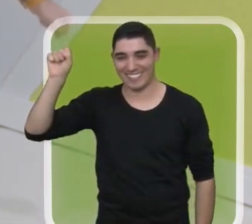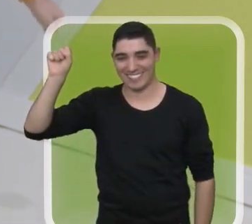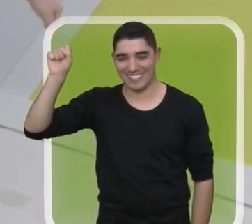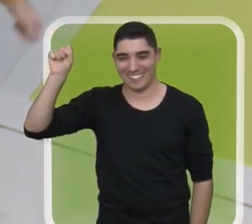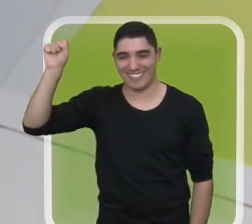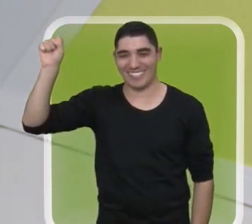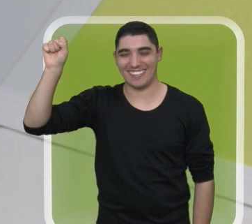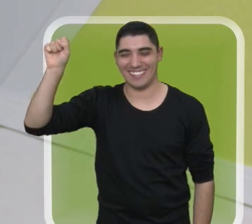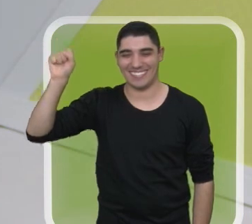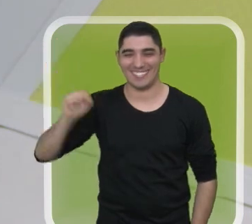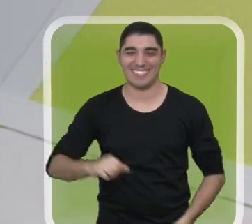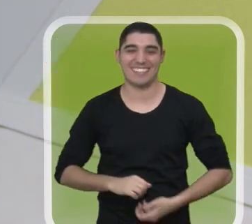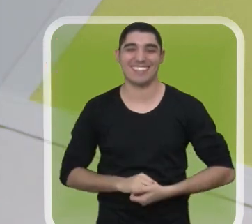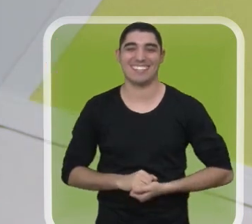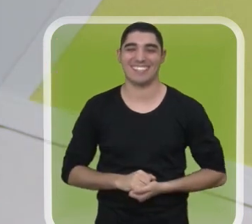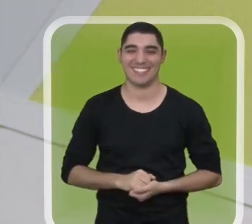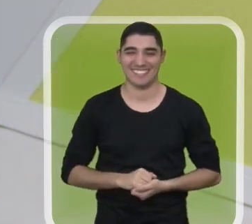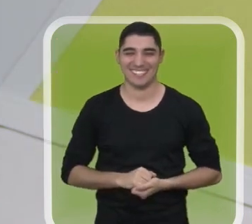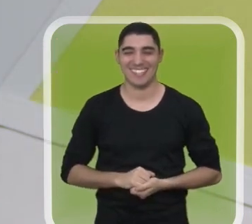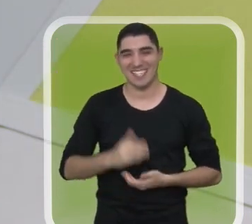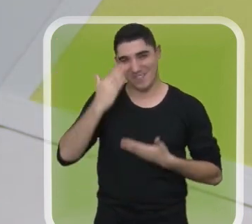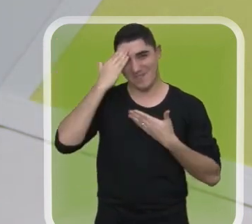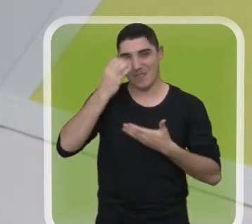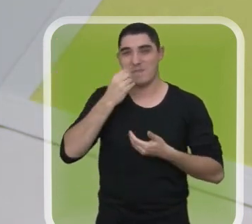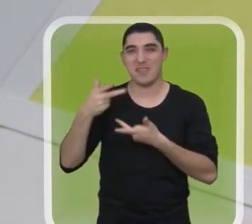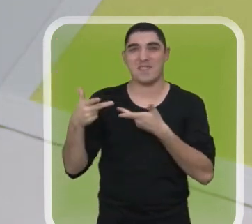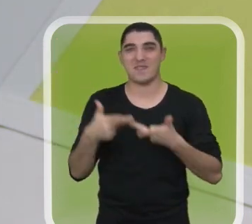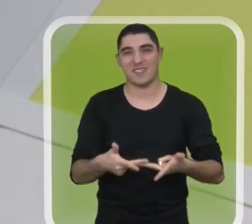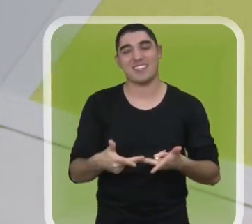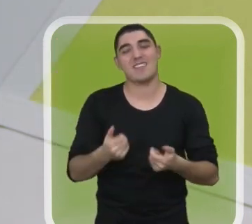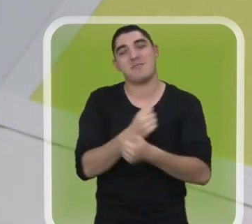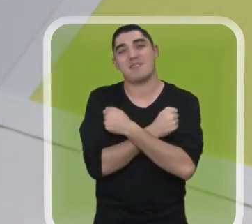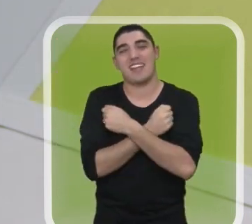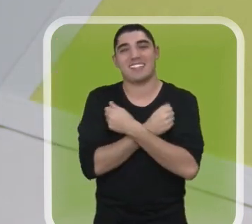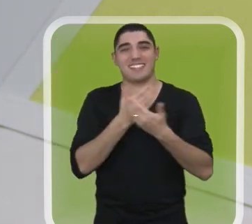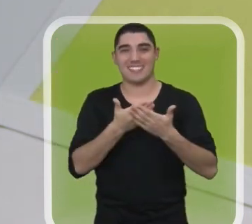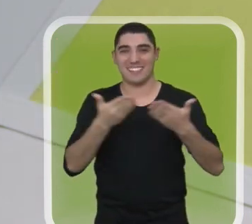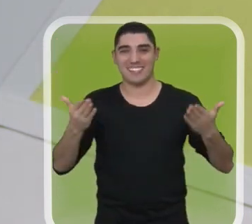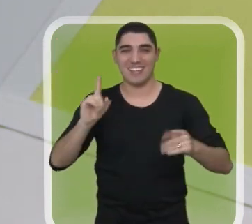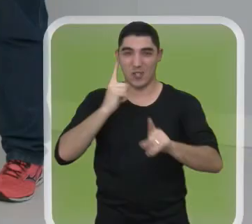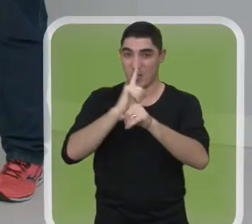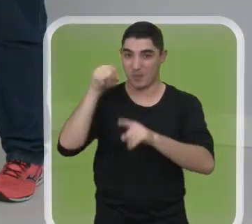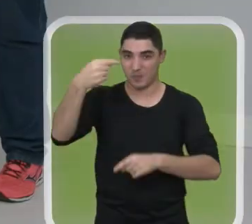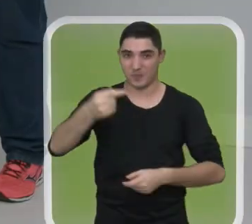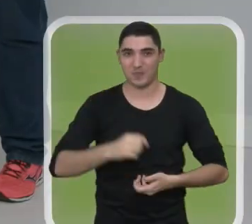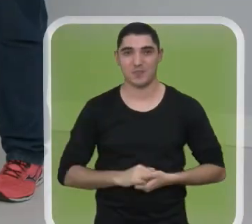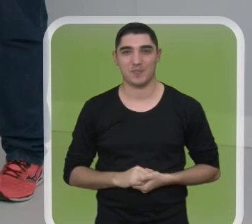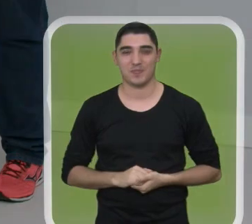Aqui. Aê, beleza. Valeu, Luiz, seja bem-vindo. Grande abraço pra você, até a próxima. Tchau, tchau.